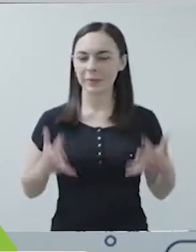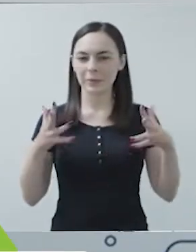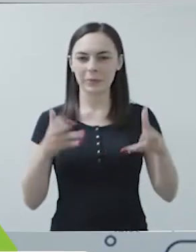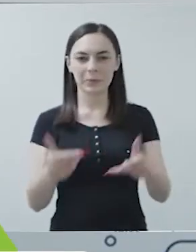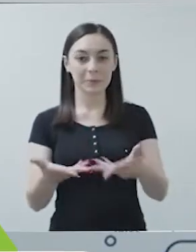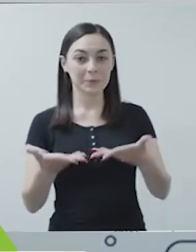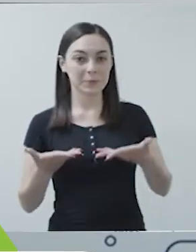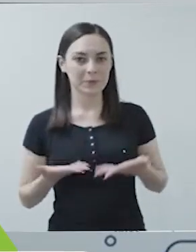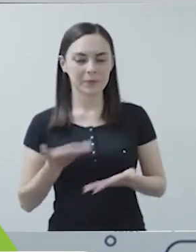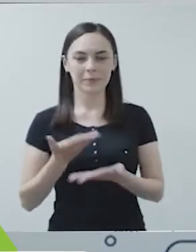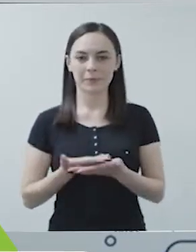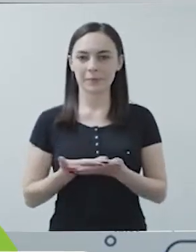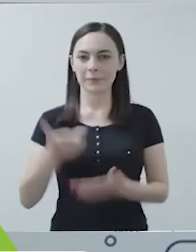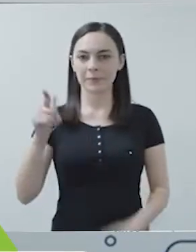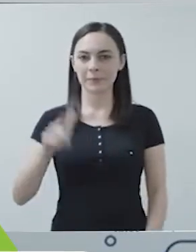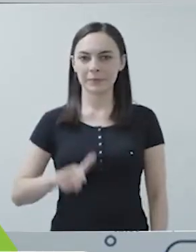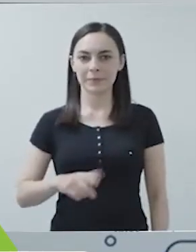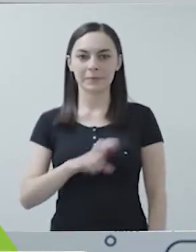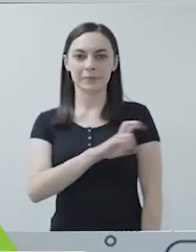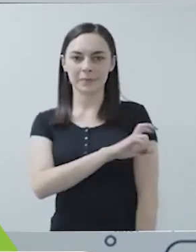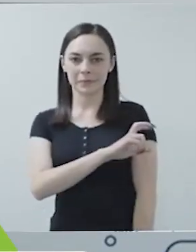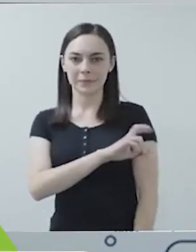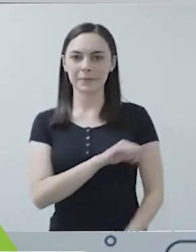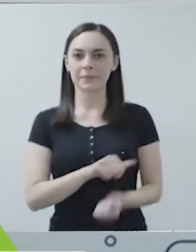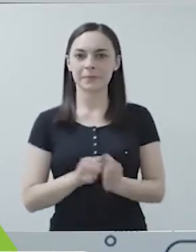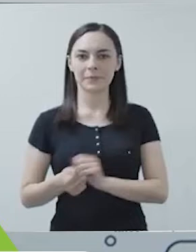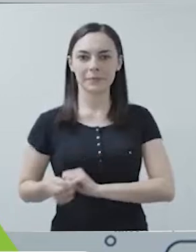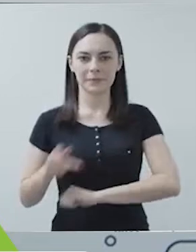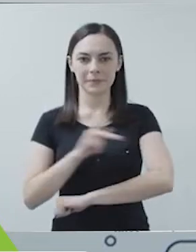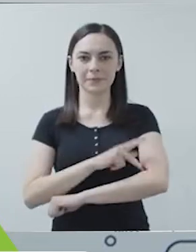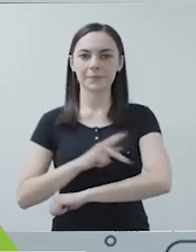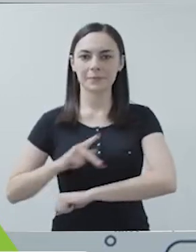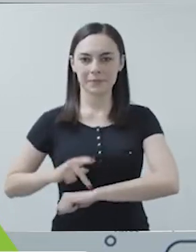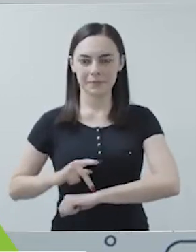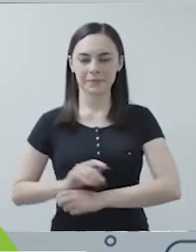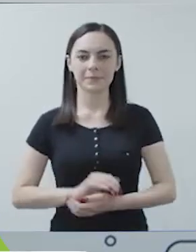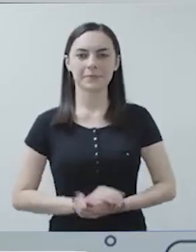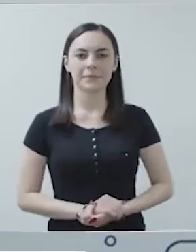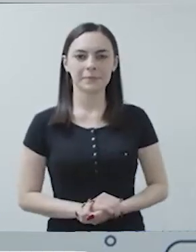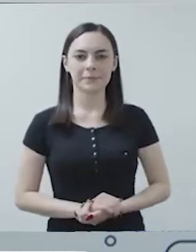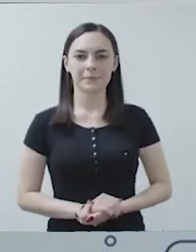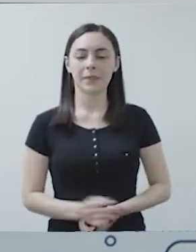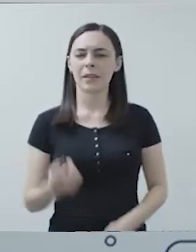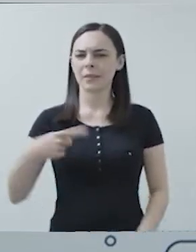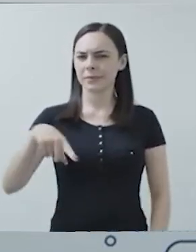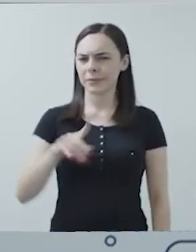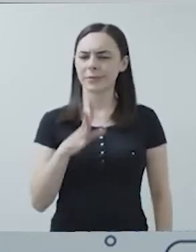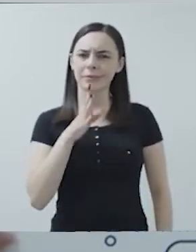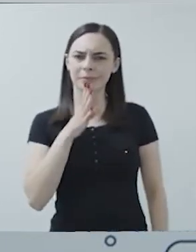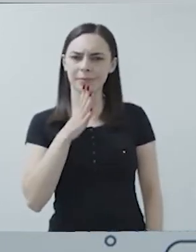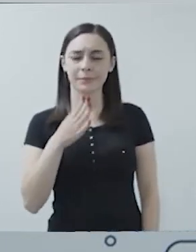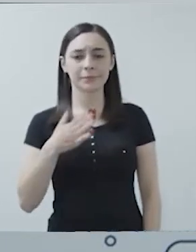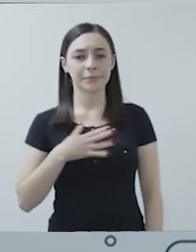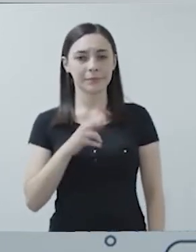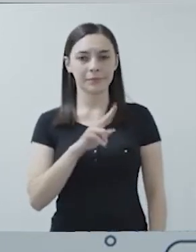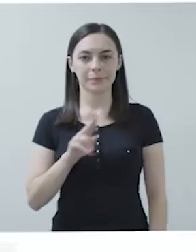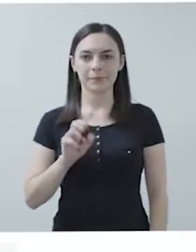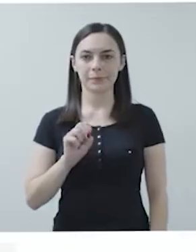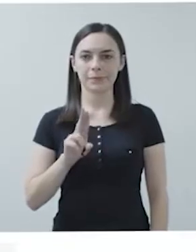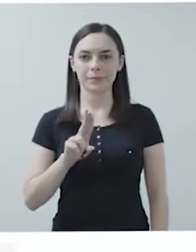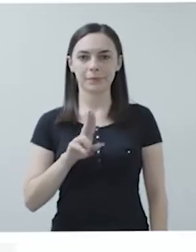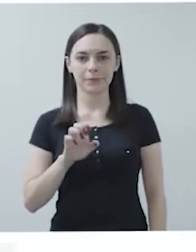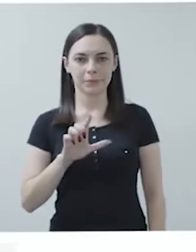sejam bem-vindos a mais uma aula do quinto ano de adequação pedagógica. Bom, vocês já me conhecem, né? Eu sou a